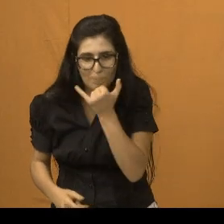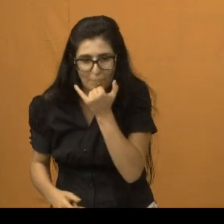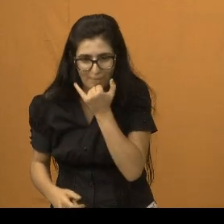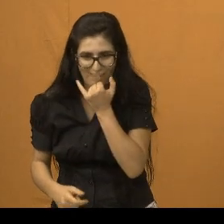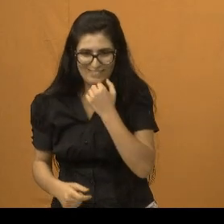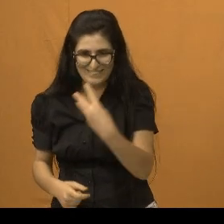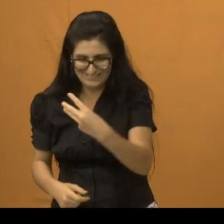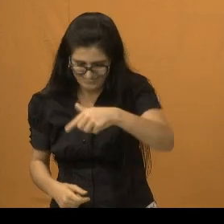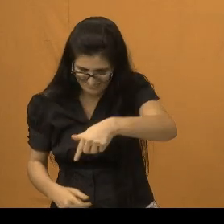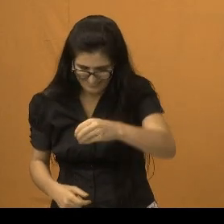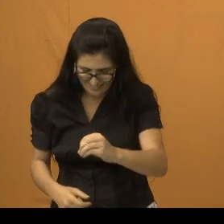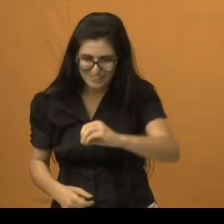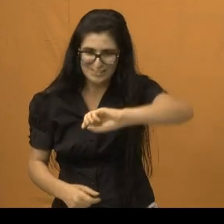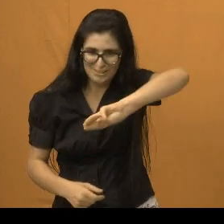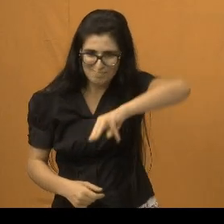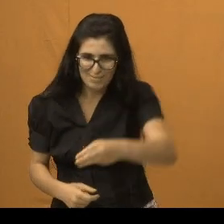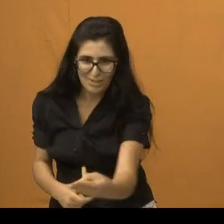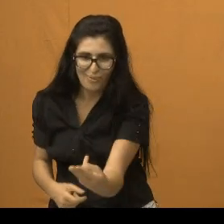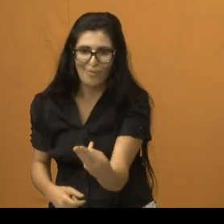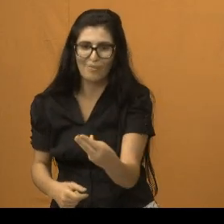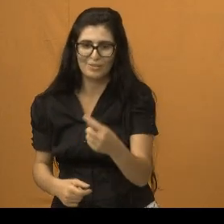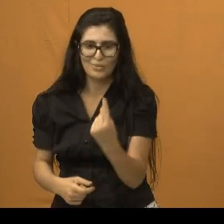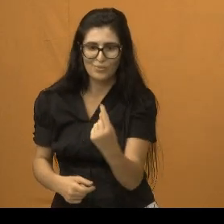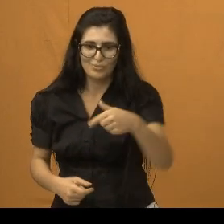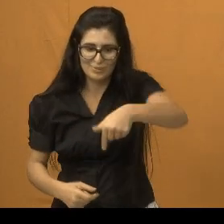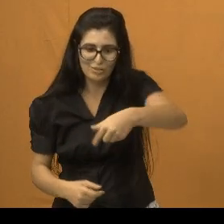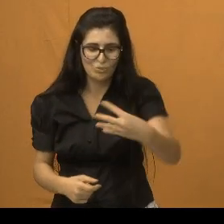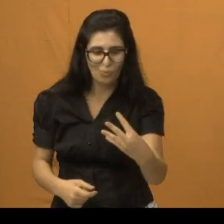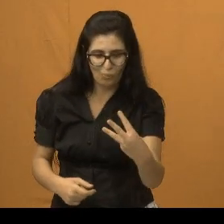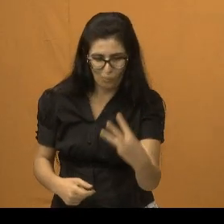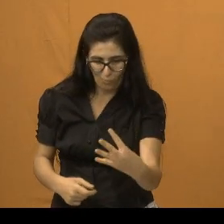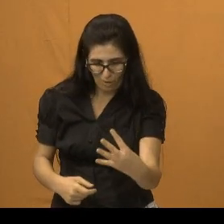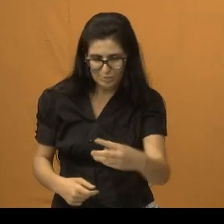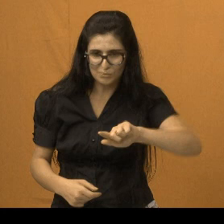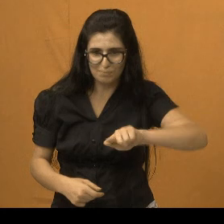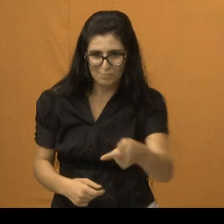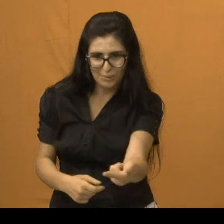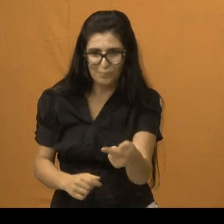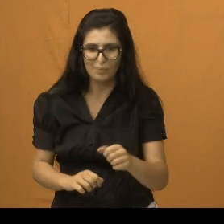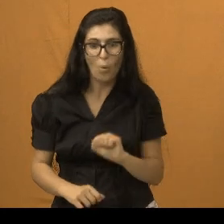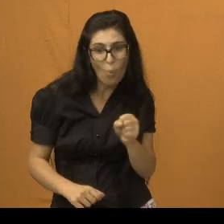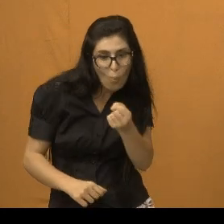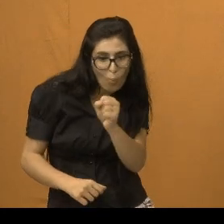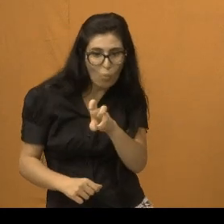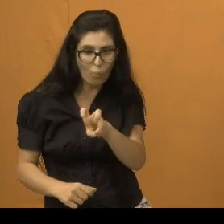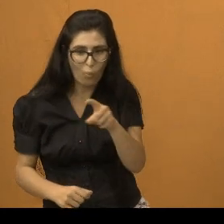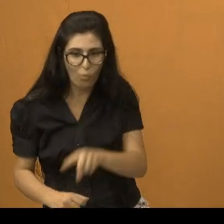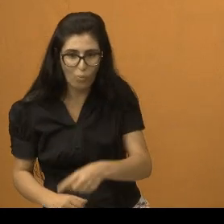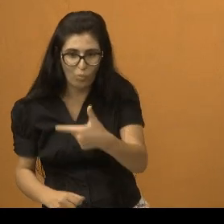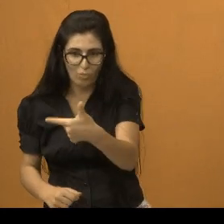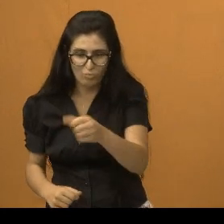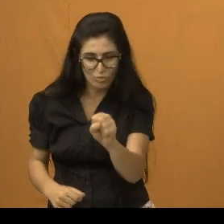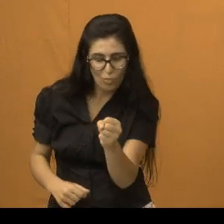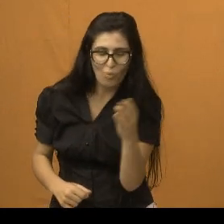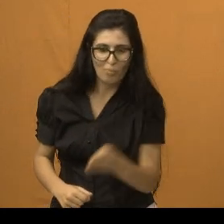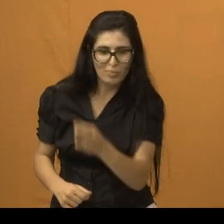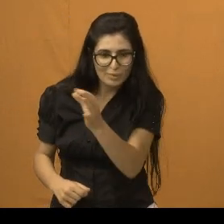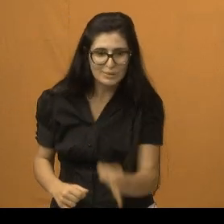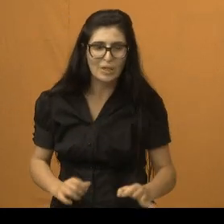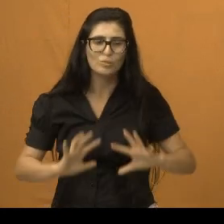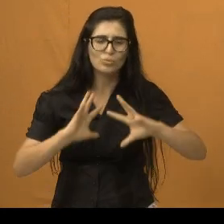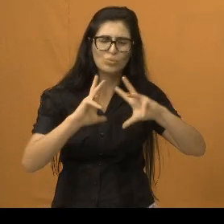370.174.000, atingindo do orçamento 85,28%. Aqui alguns exemplos: material de consumo,